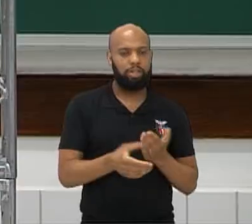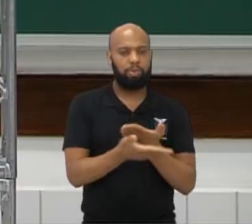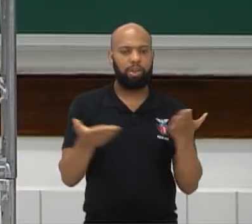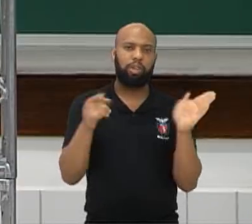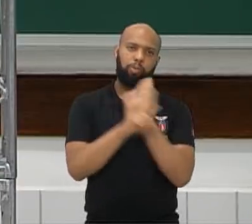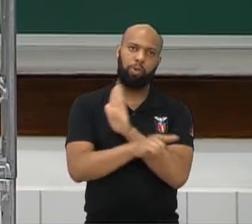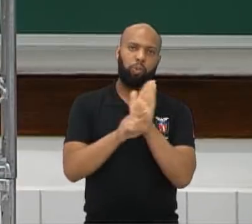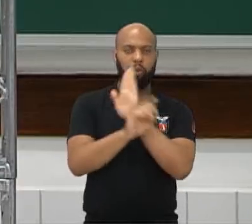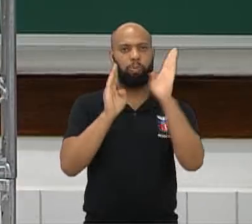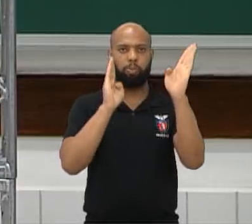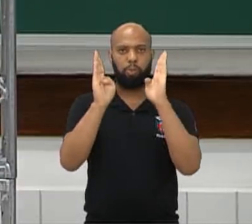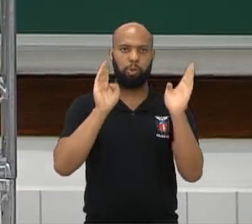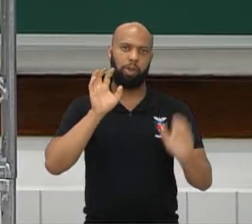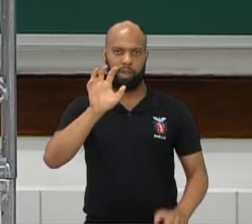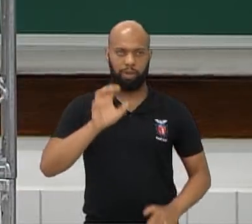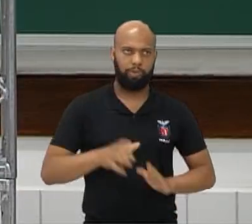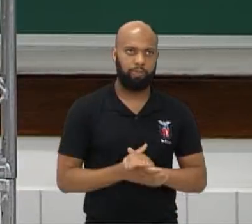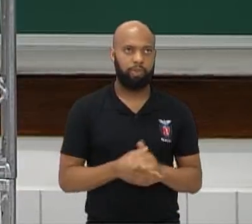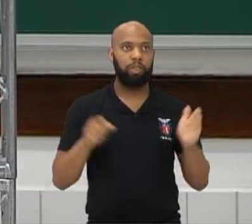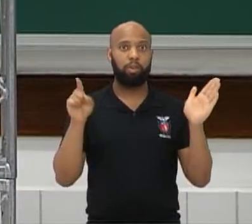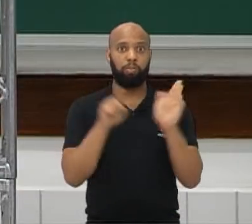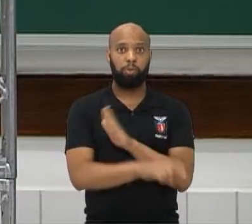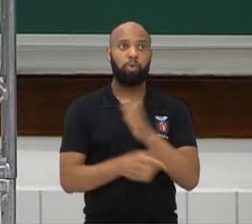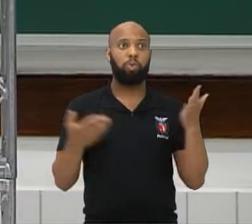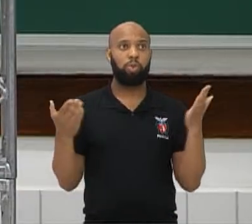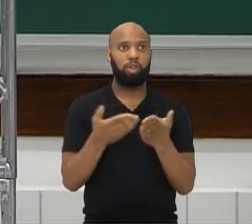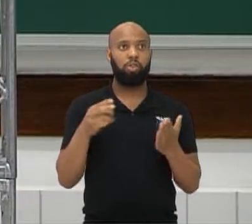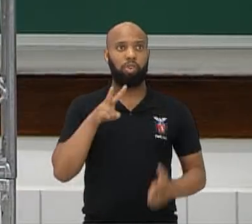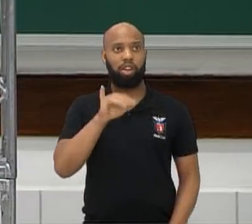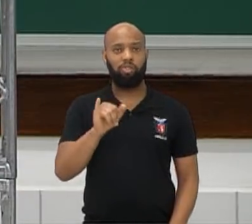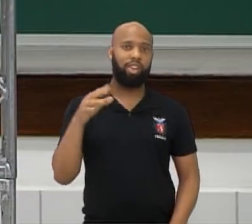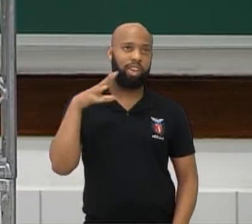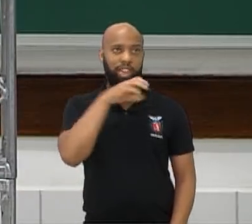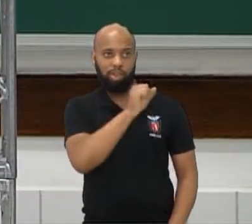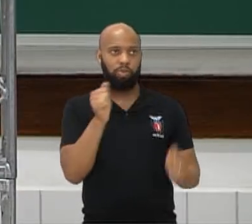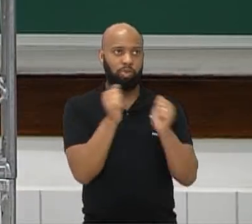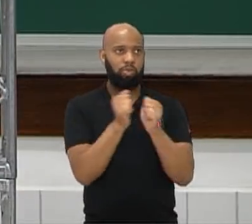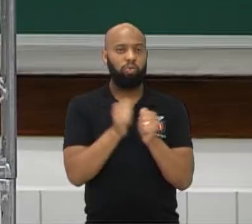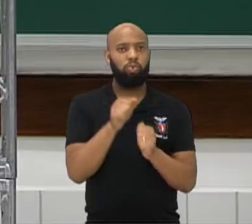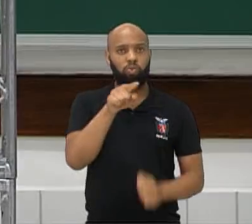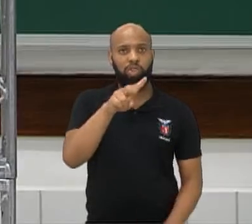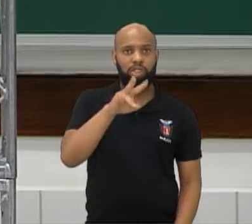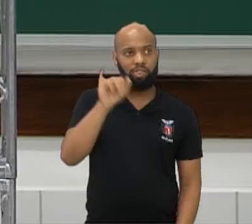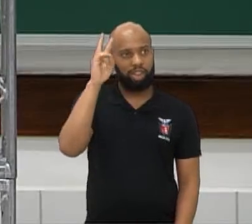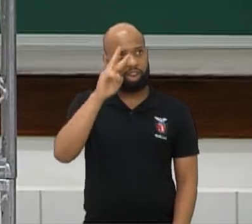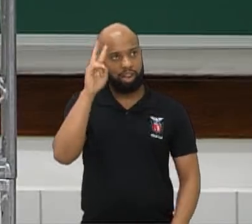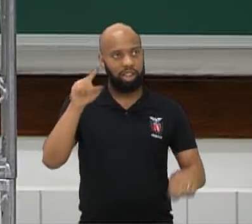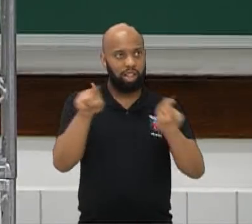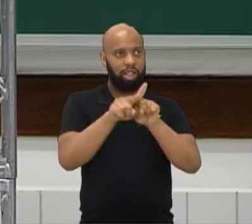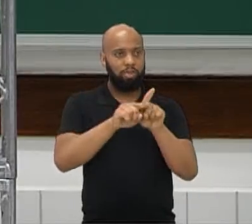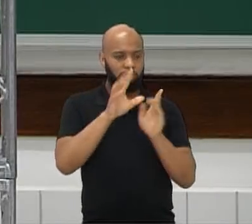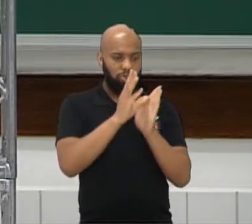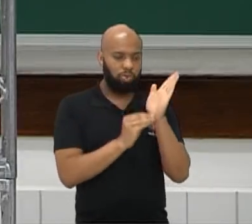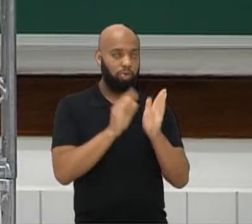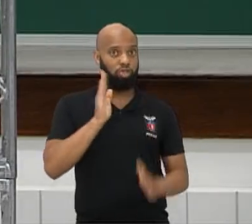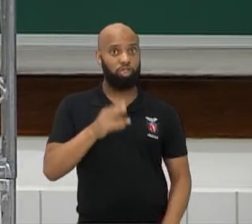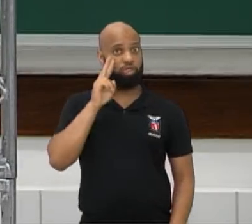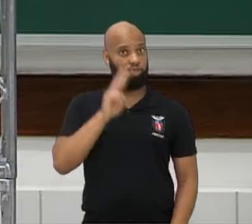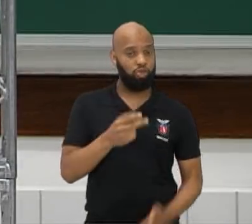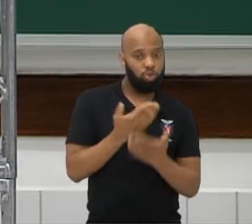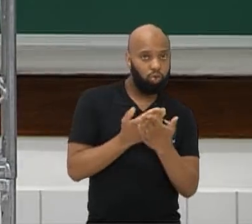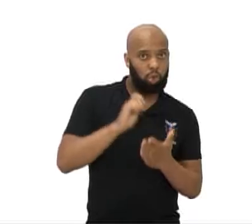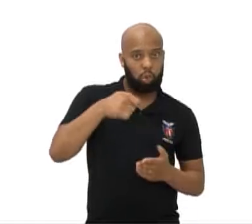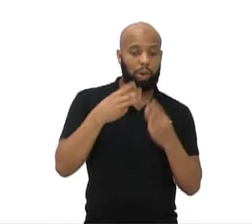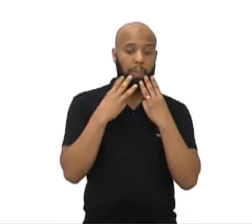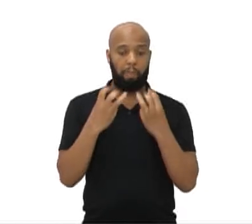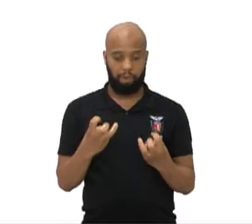questões daquele período. Quiz. Nós já vamos fazer um quiz para vocês relembrarem esse conteúdo que a gente já viu até agora sobre o Karl